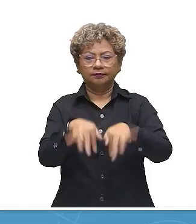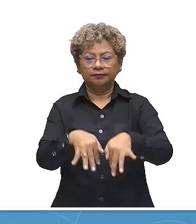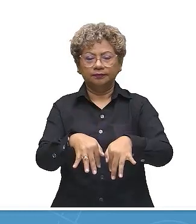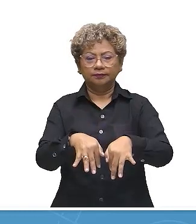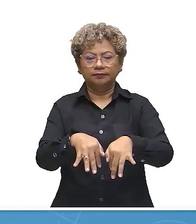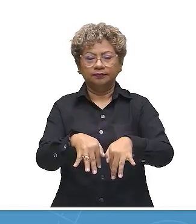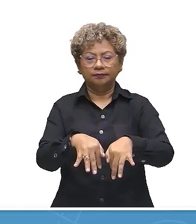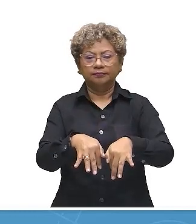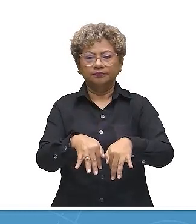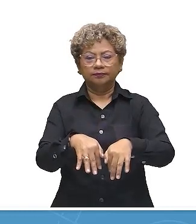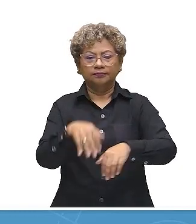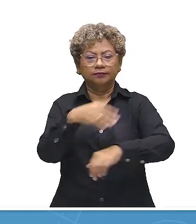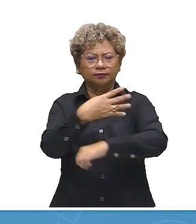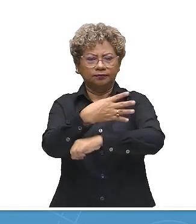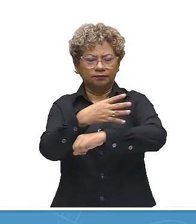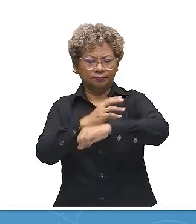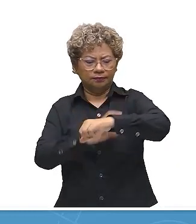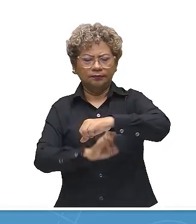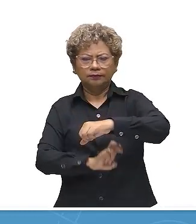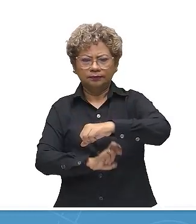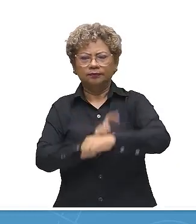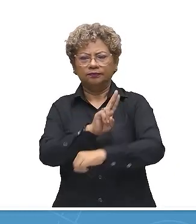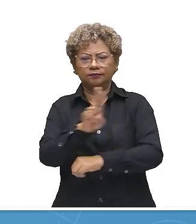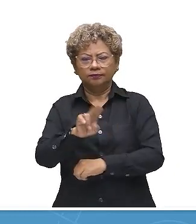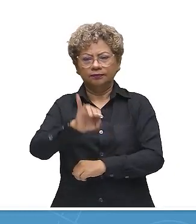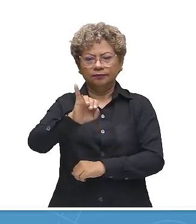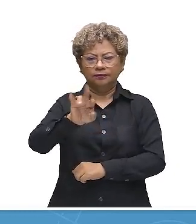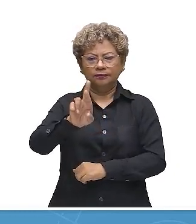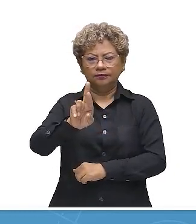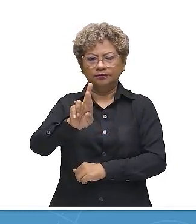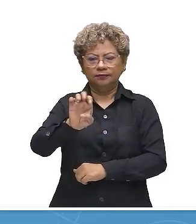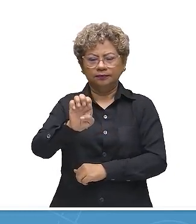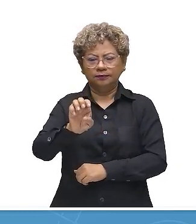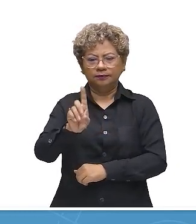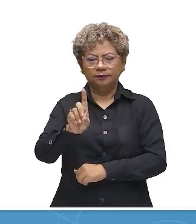já simplificou aqui de forma direta.